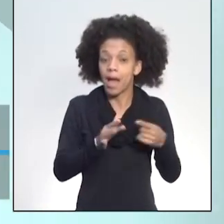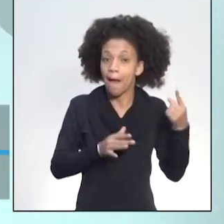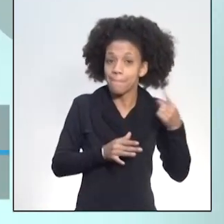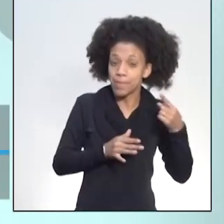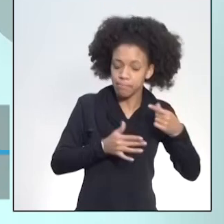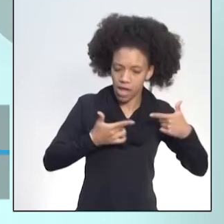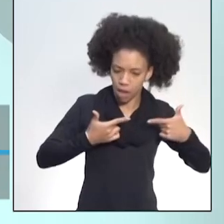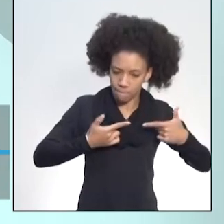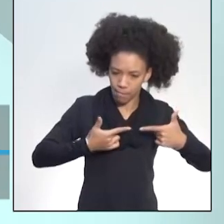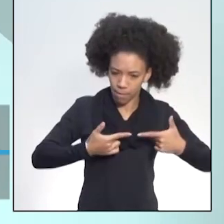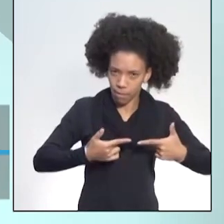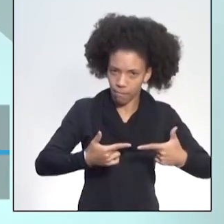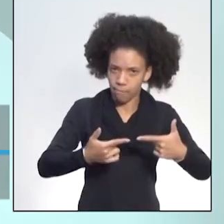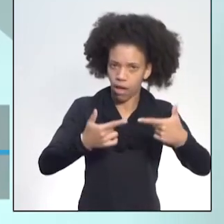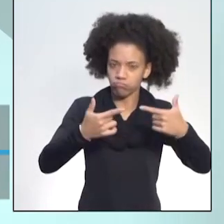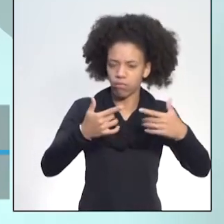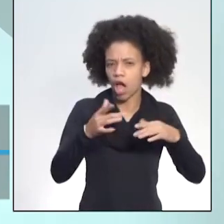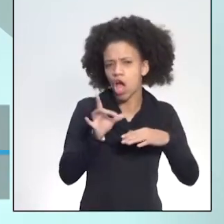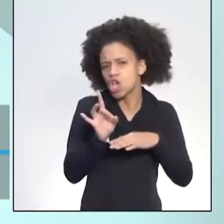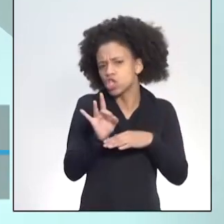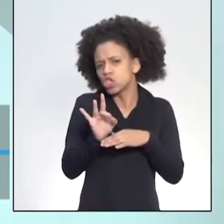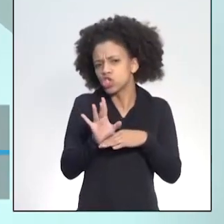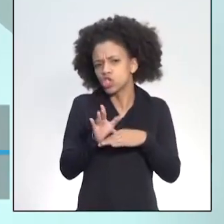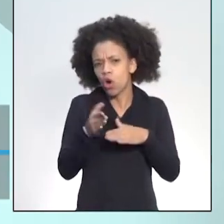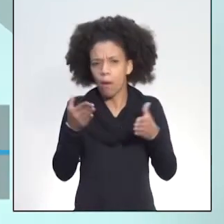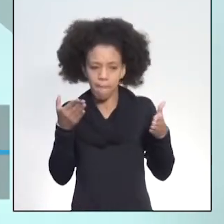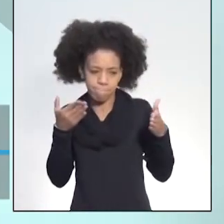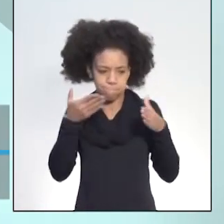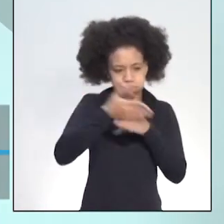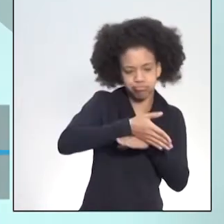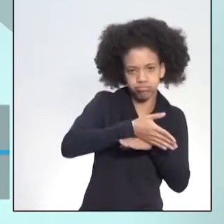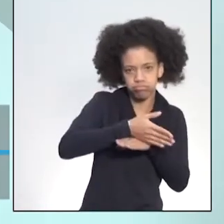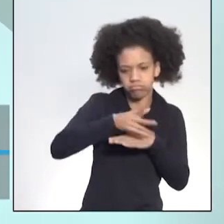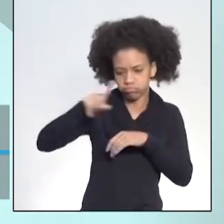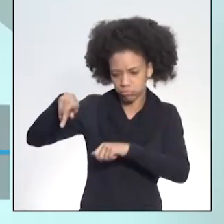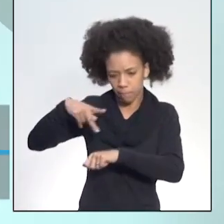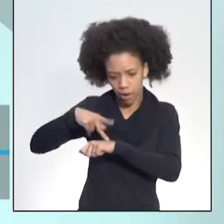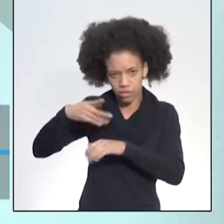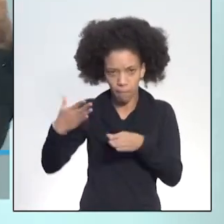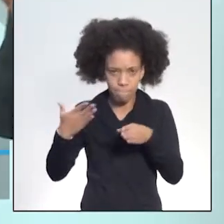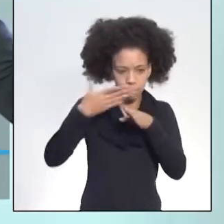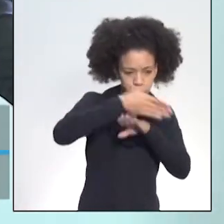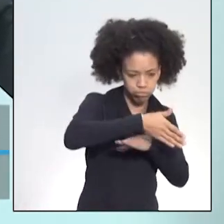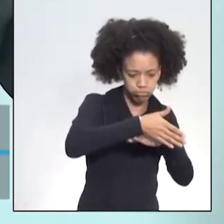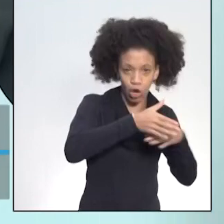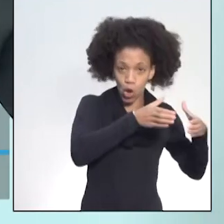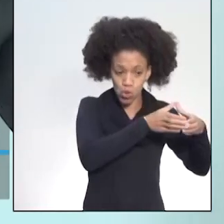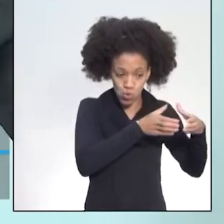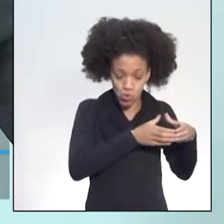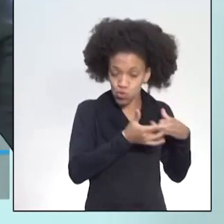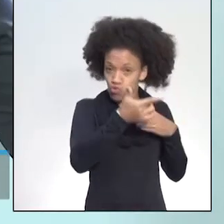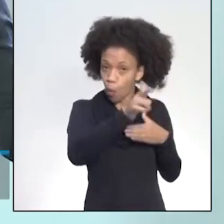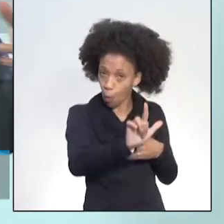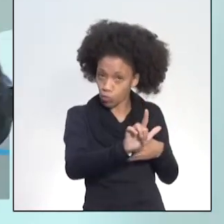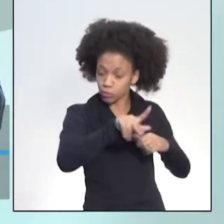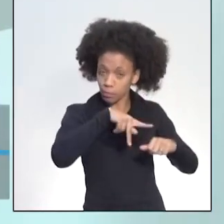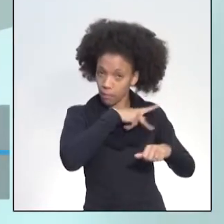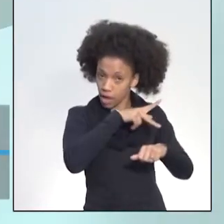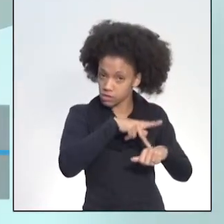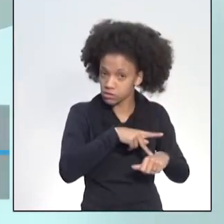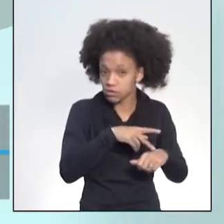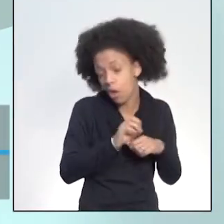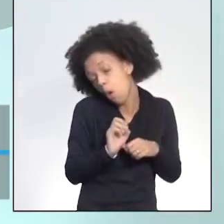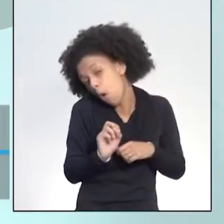Guerra Mundial, só bastaria uma invasão de um país nas colônias de outro país,